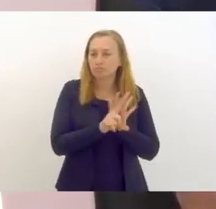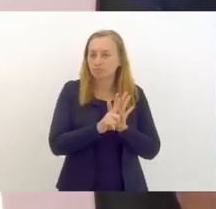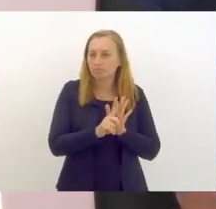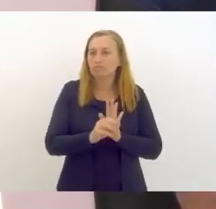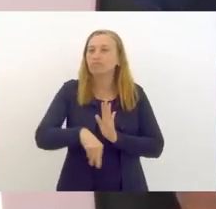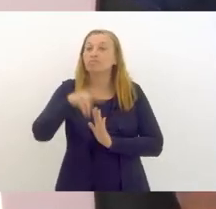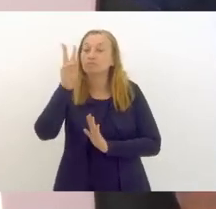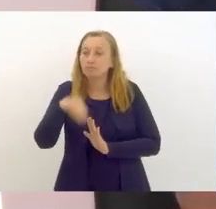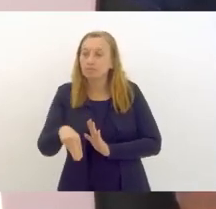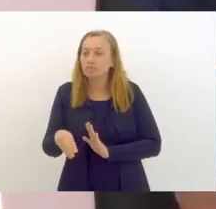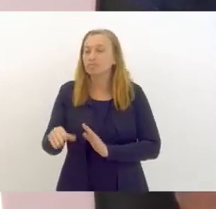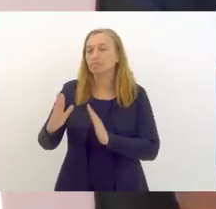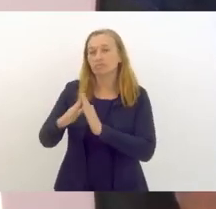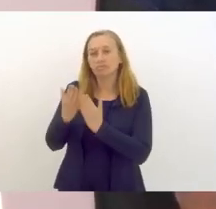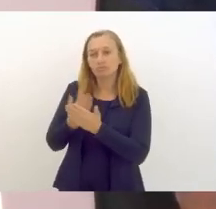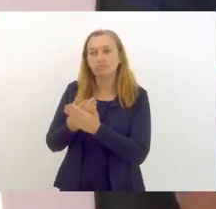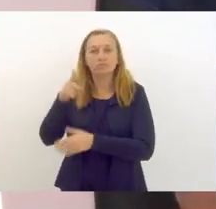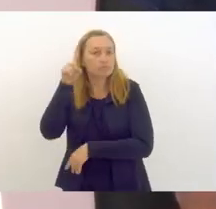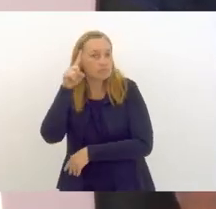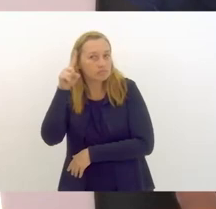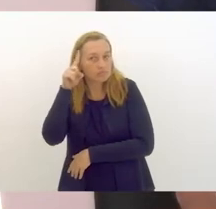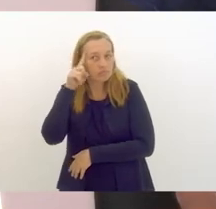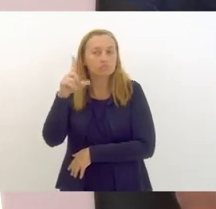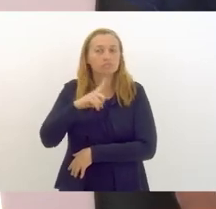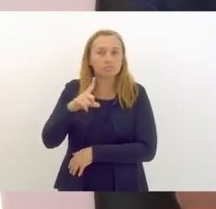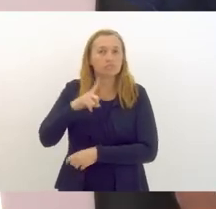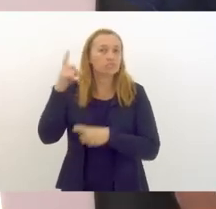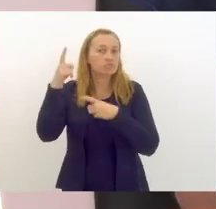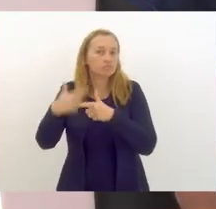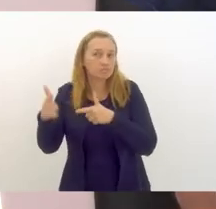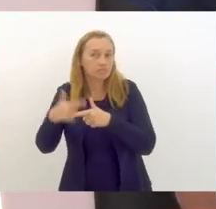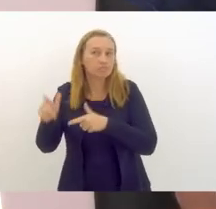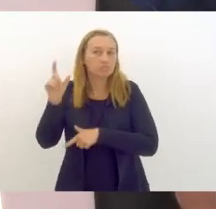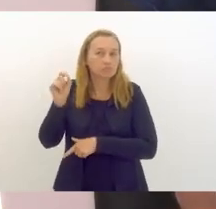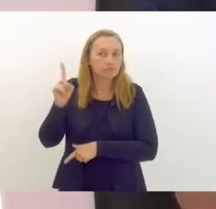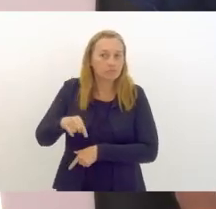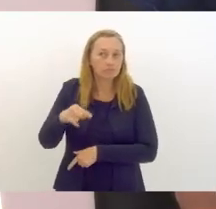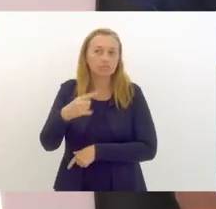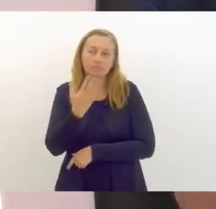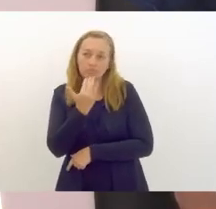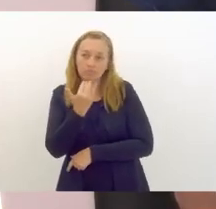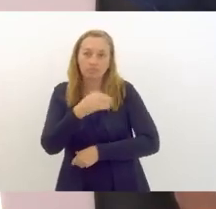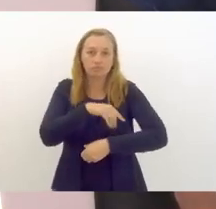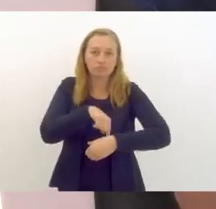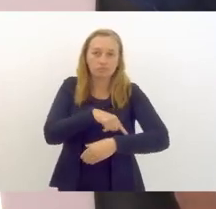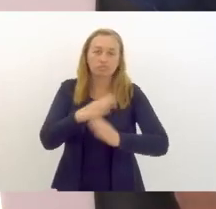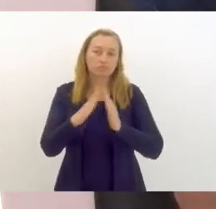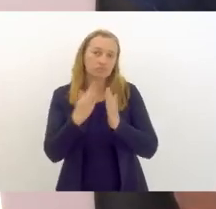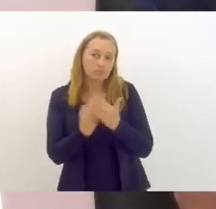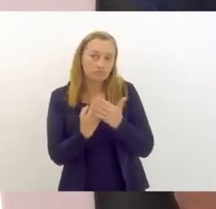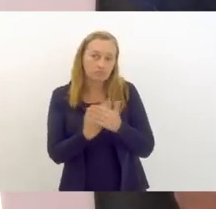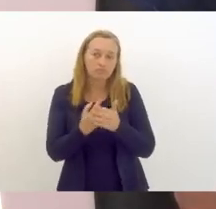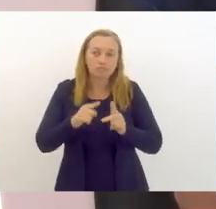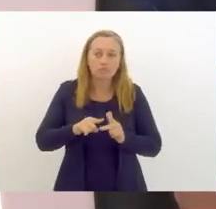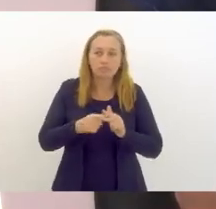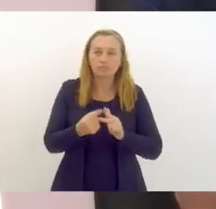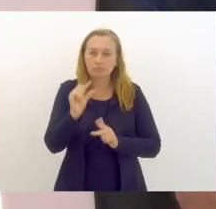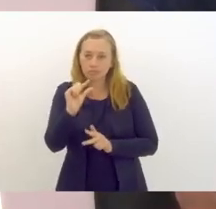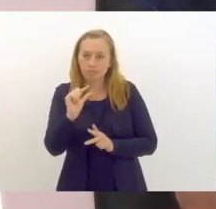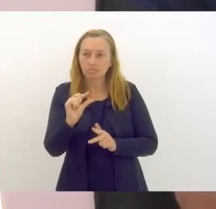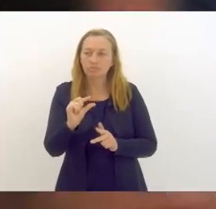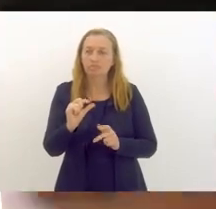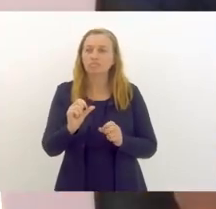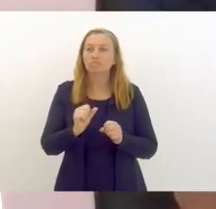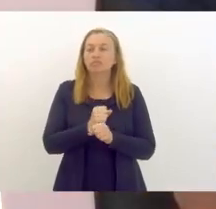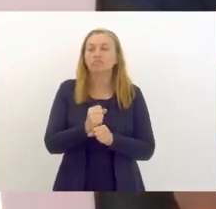está no chão da escola todos os dias tem essa problemática, que é a questão da merenda escolar. A gente teve um pequeno reajuste esse ano, mas